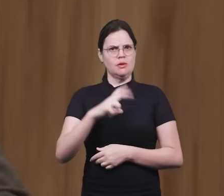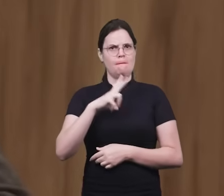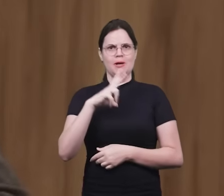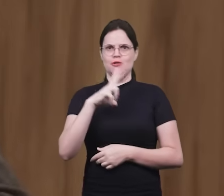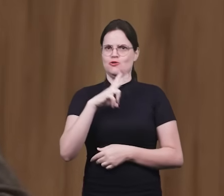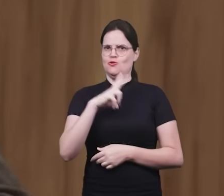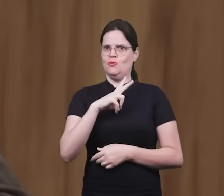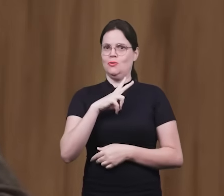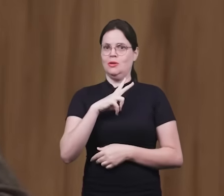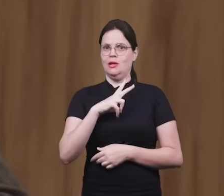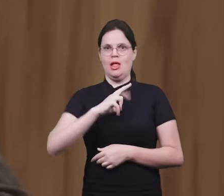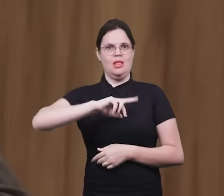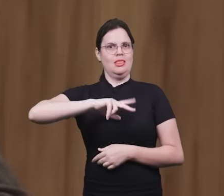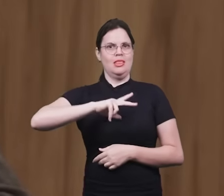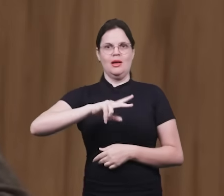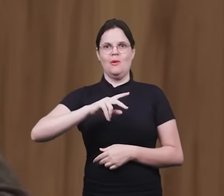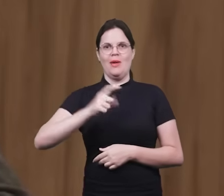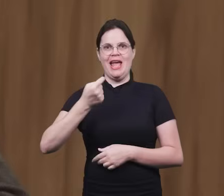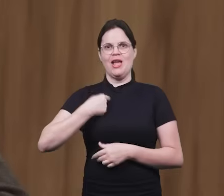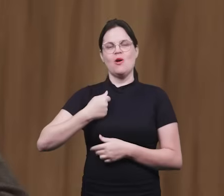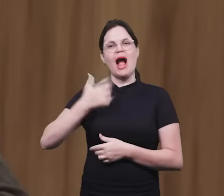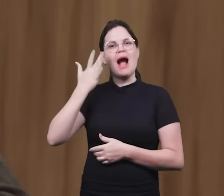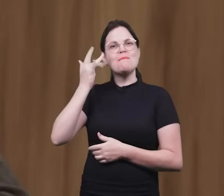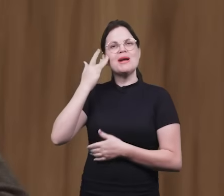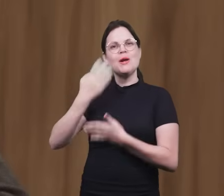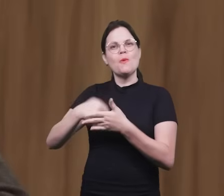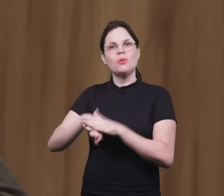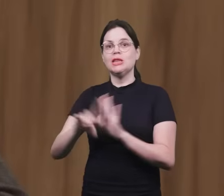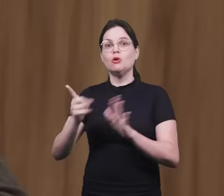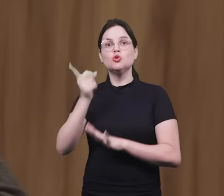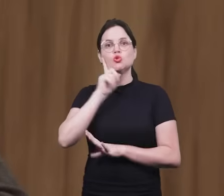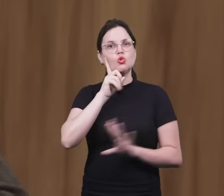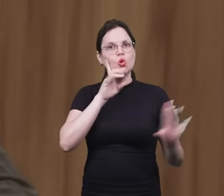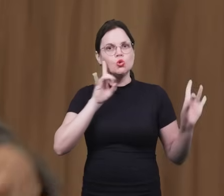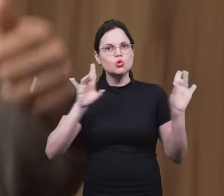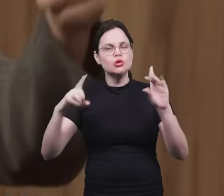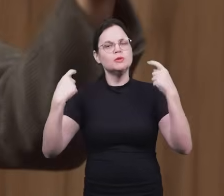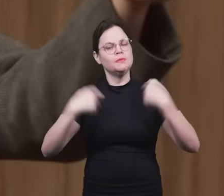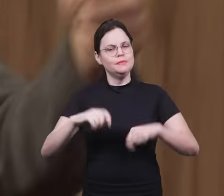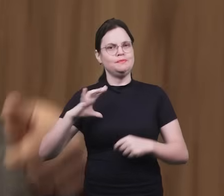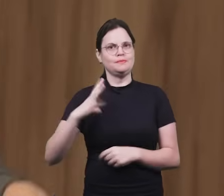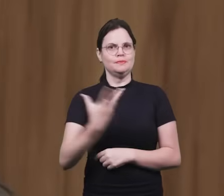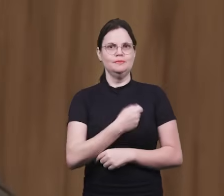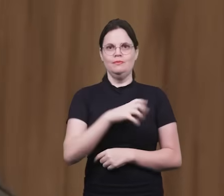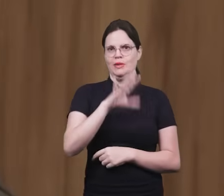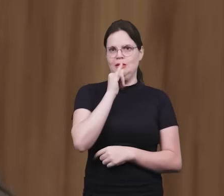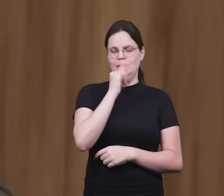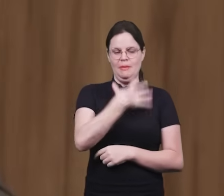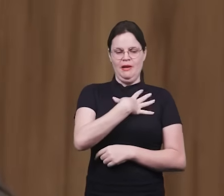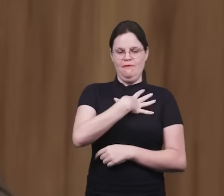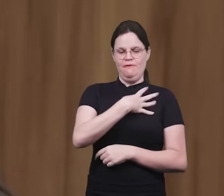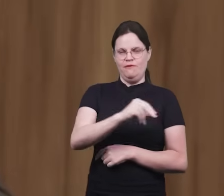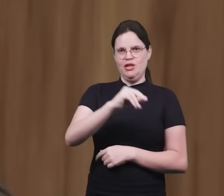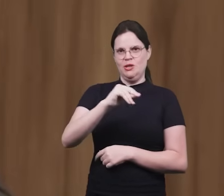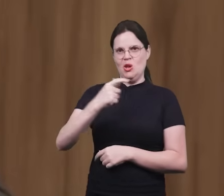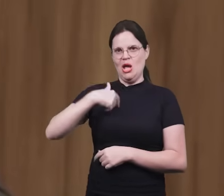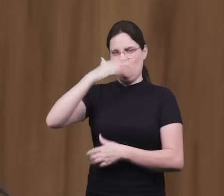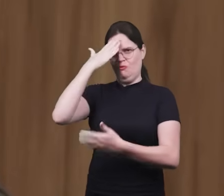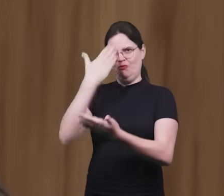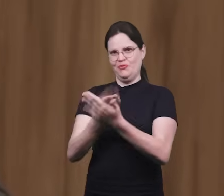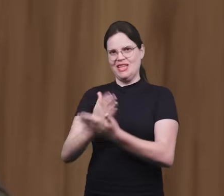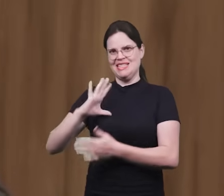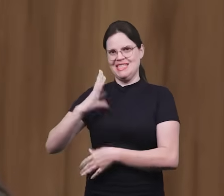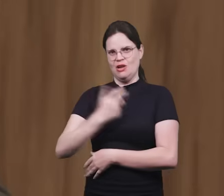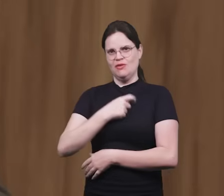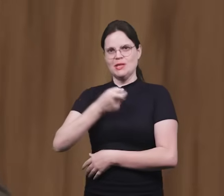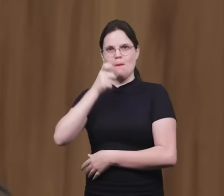que Deus tem para cada um. O filho, por exemplo, não pode confiar na salvação da mãe, ele precisa buscar sua própria